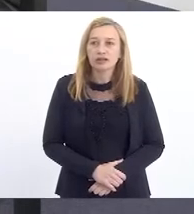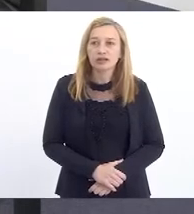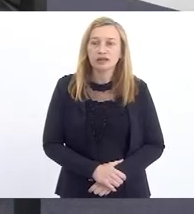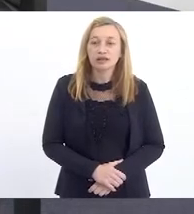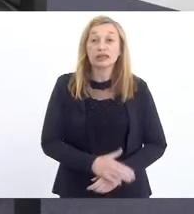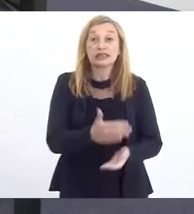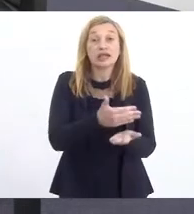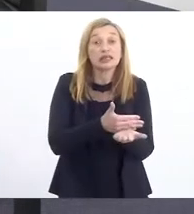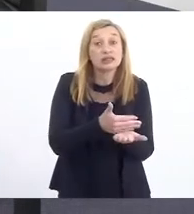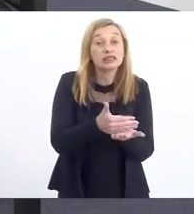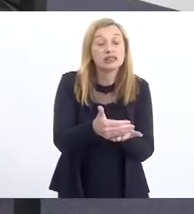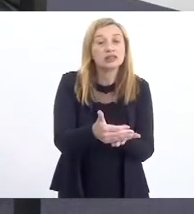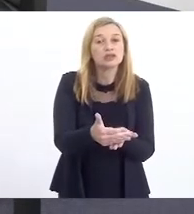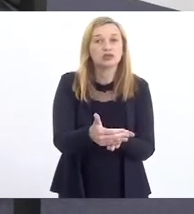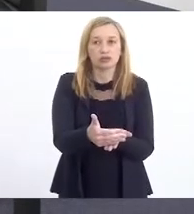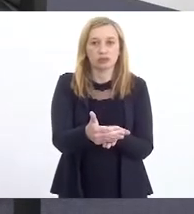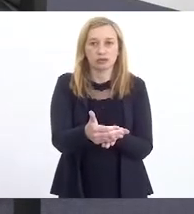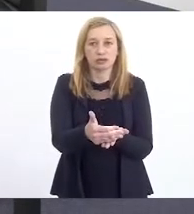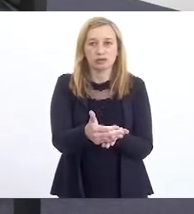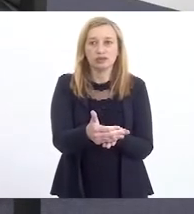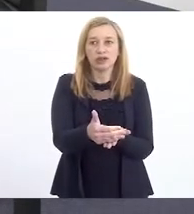dar início à nossa